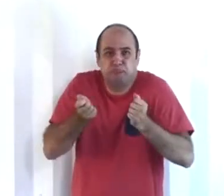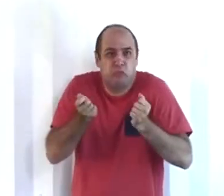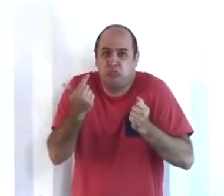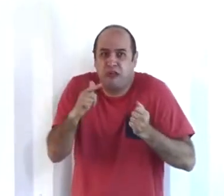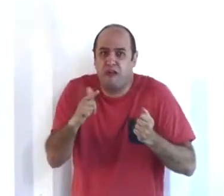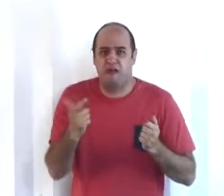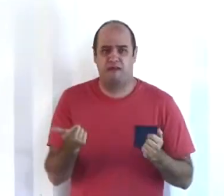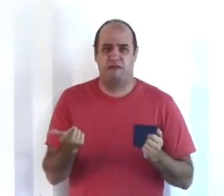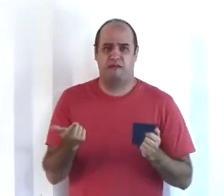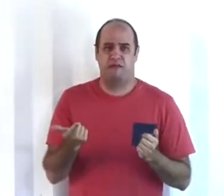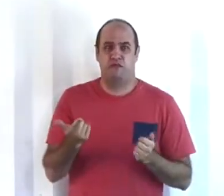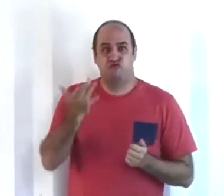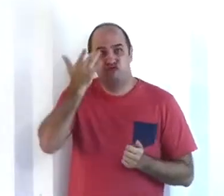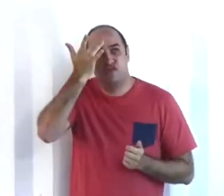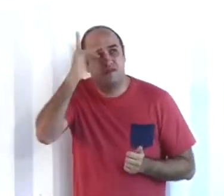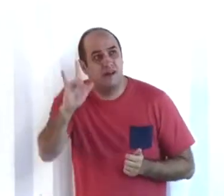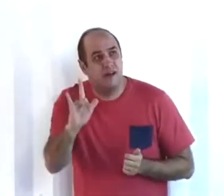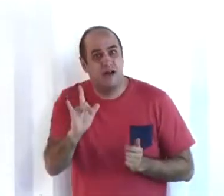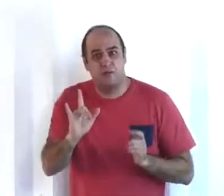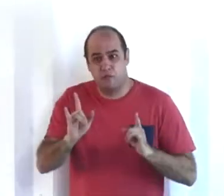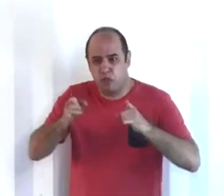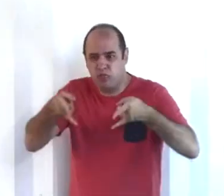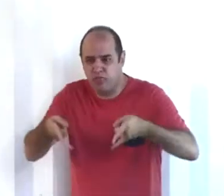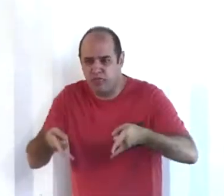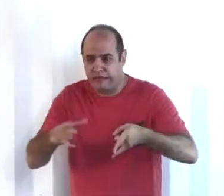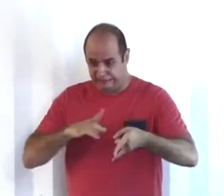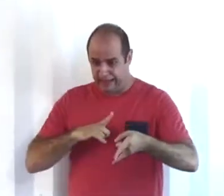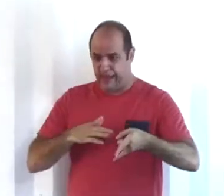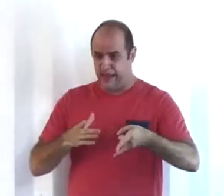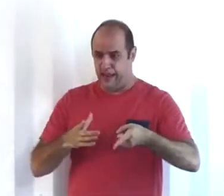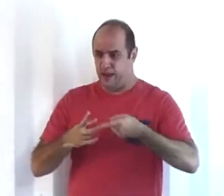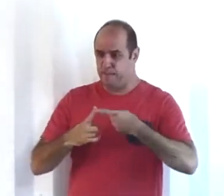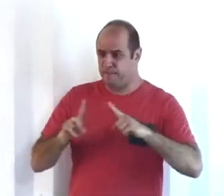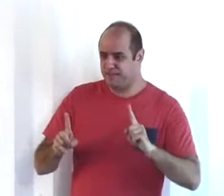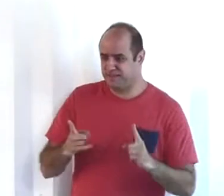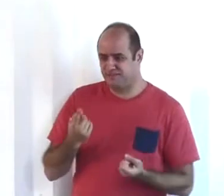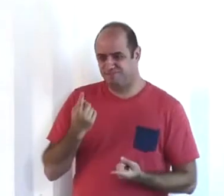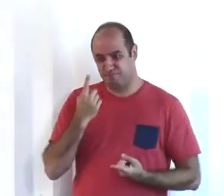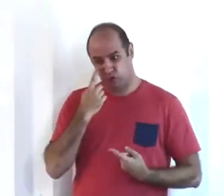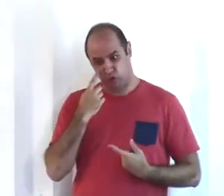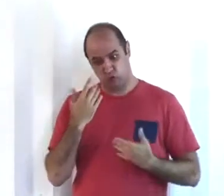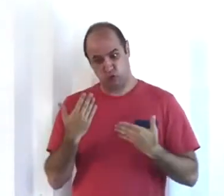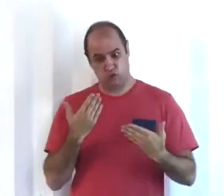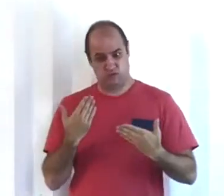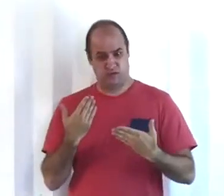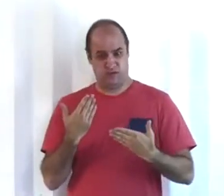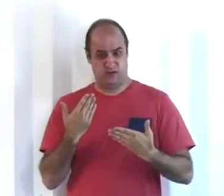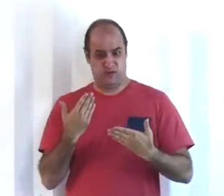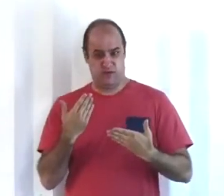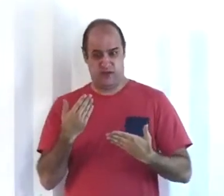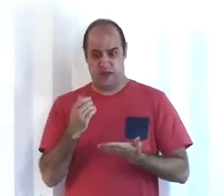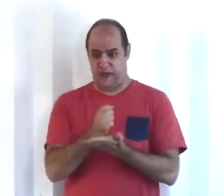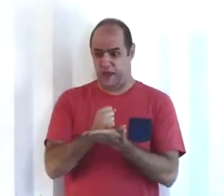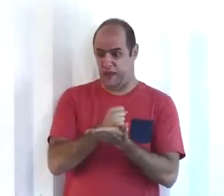leito, você começa a ter dúvidas, você não sabe se haverá